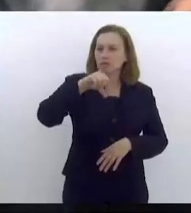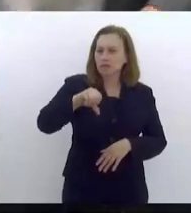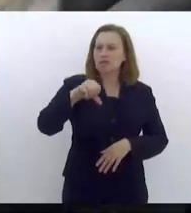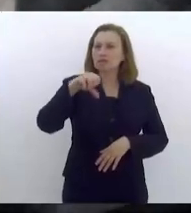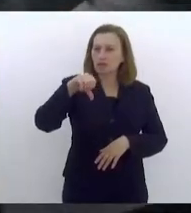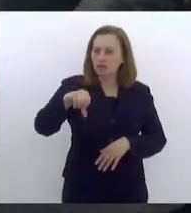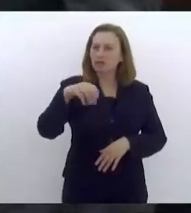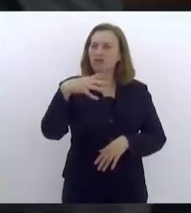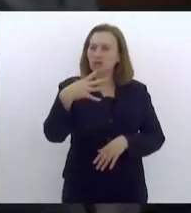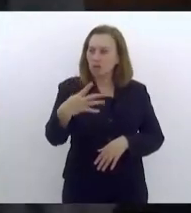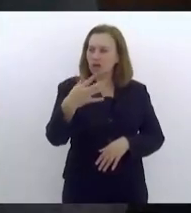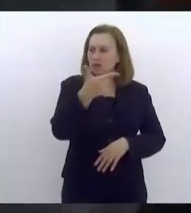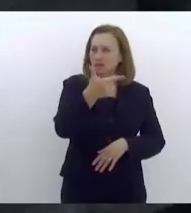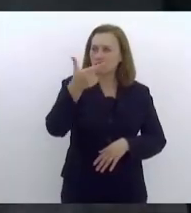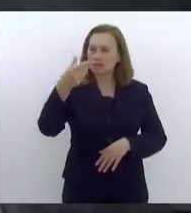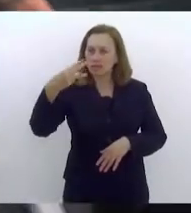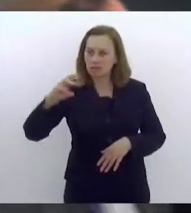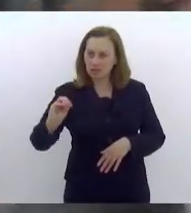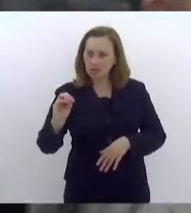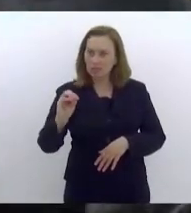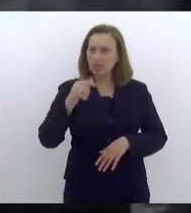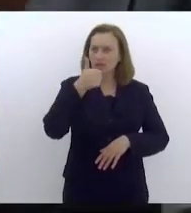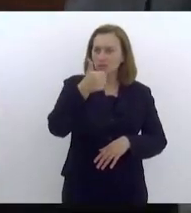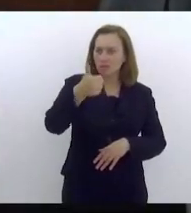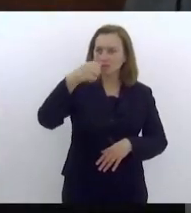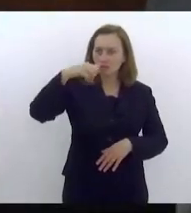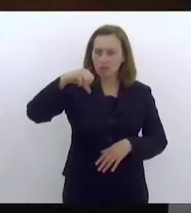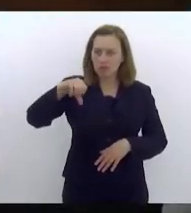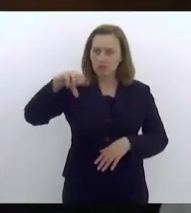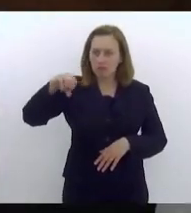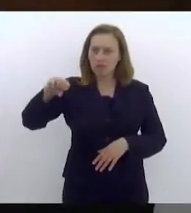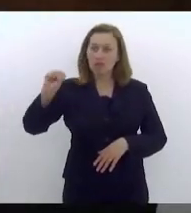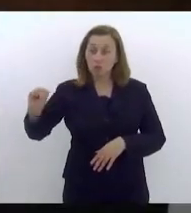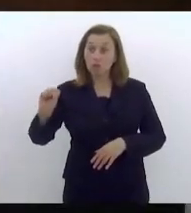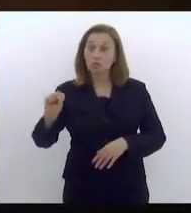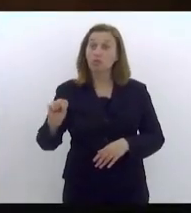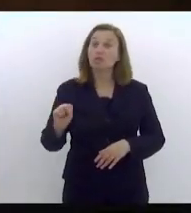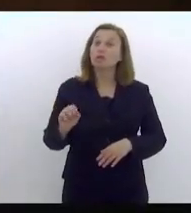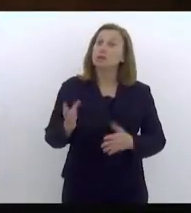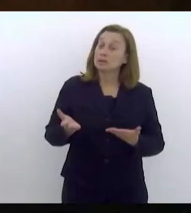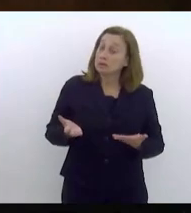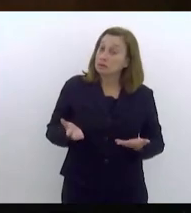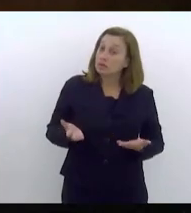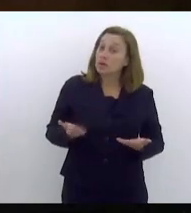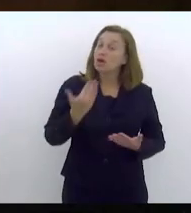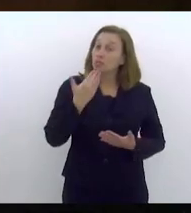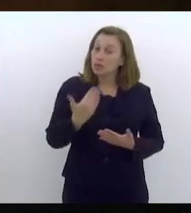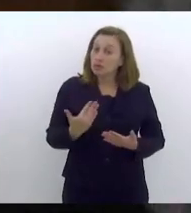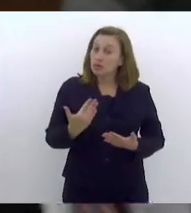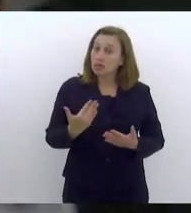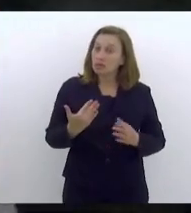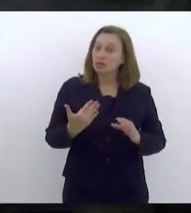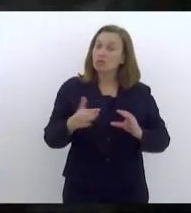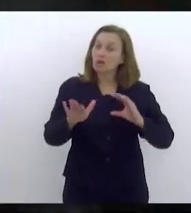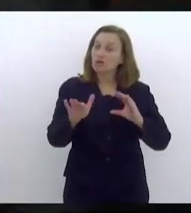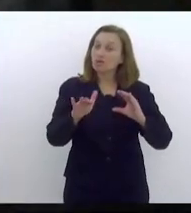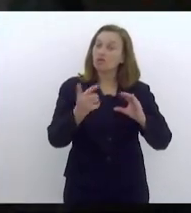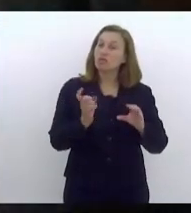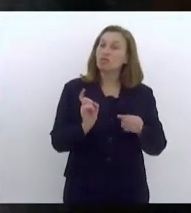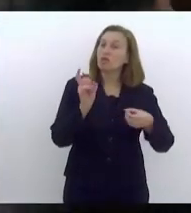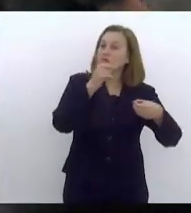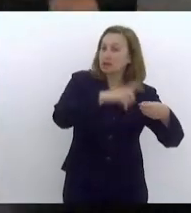2.994, de 30 de junho de 1998. Mas pedi a Vossa Excelência para remeter para a